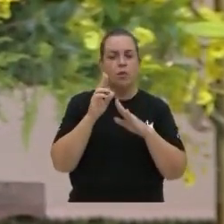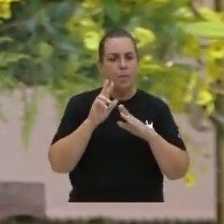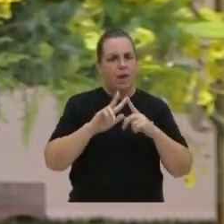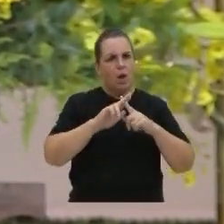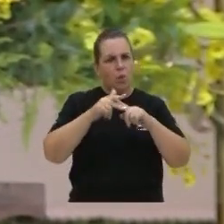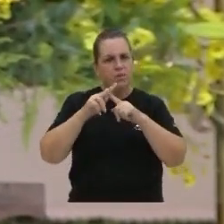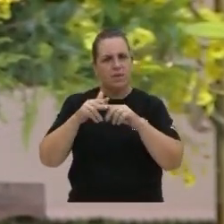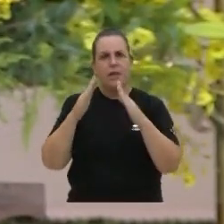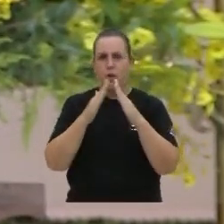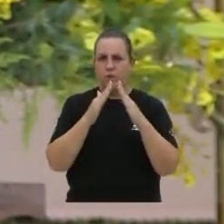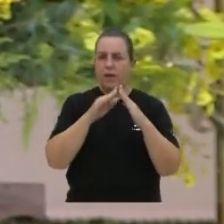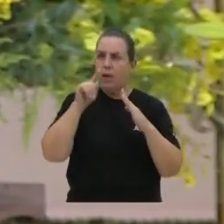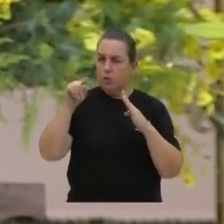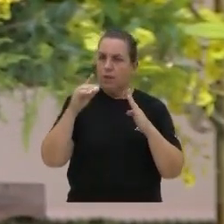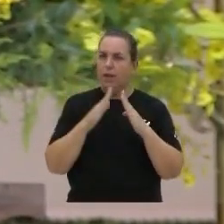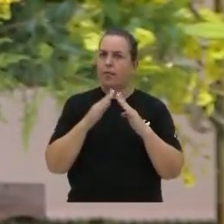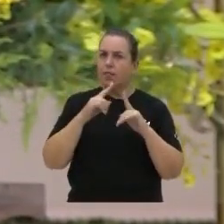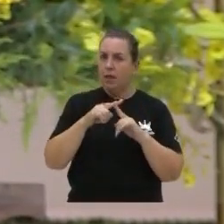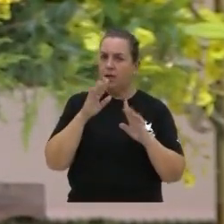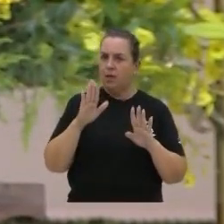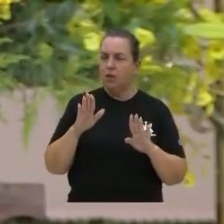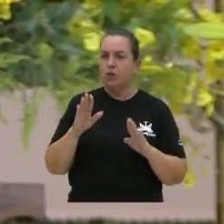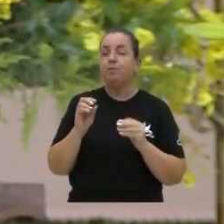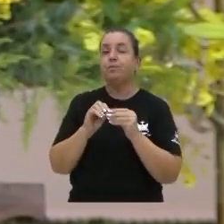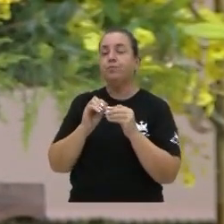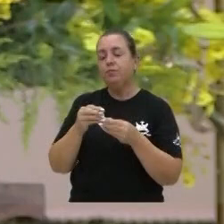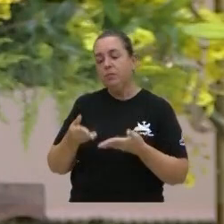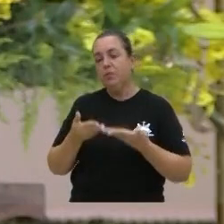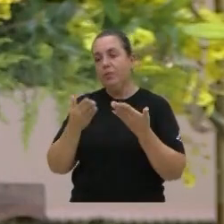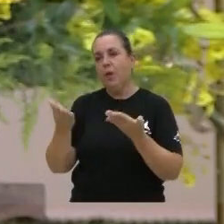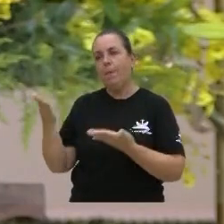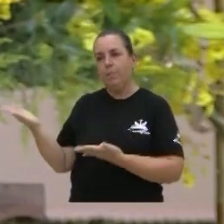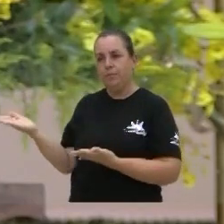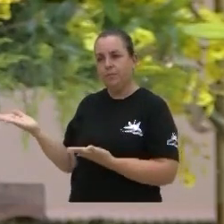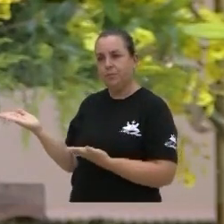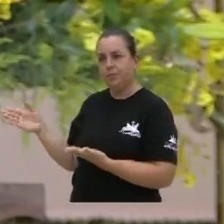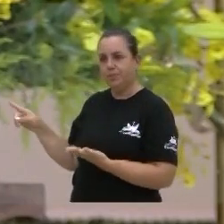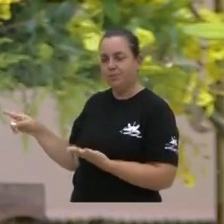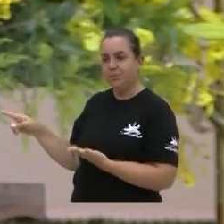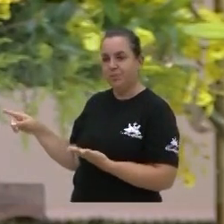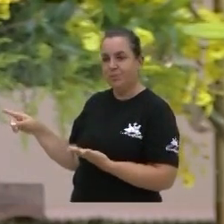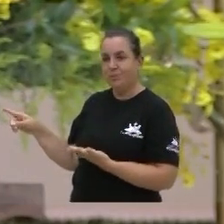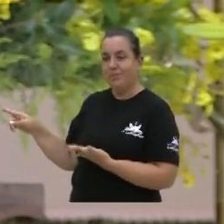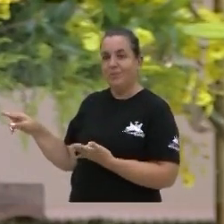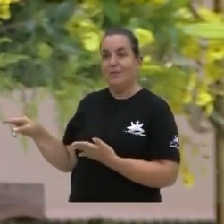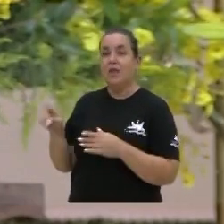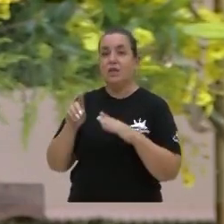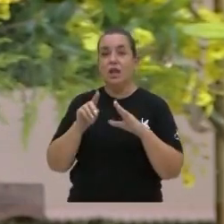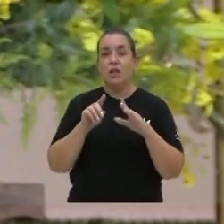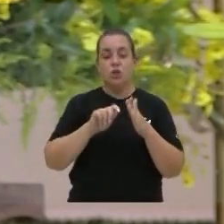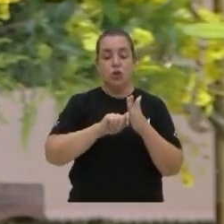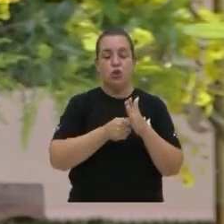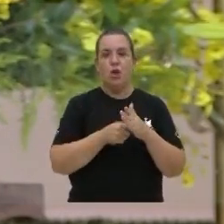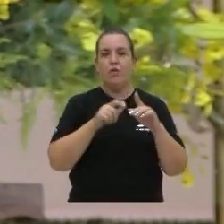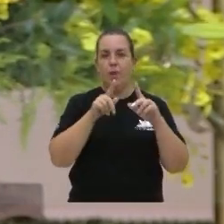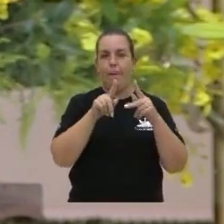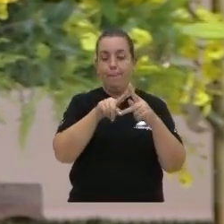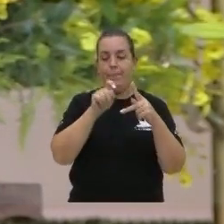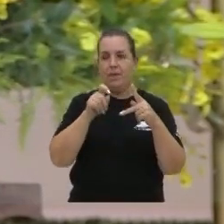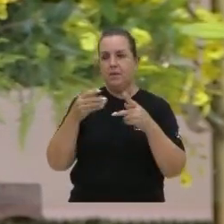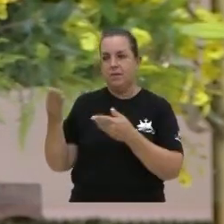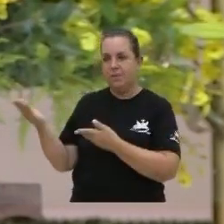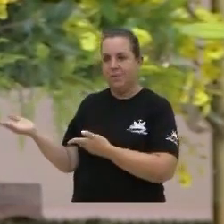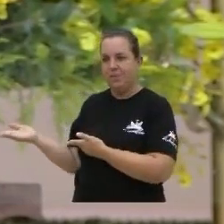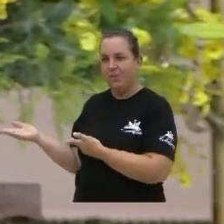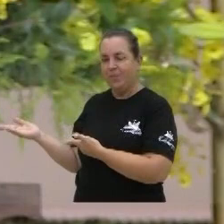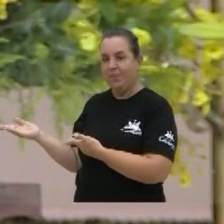da Mãe de Guadalupe. Faça sua doação por depósito bancário ou pela chave Pix que aparecem agora na sua